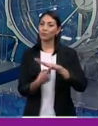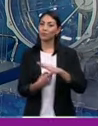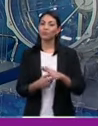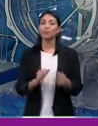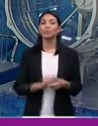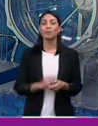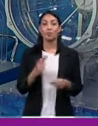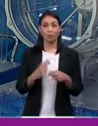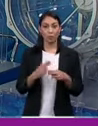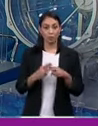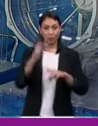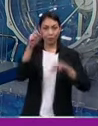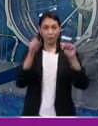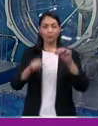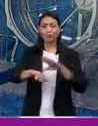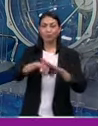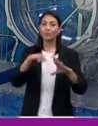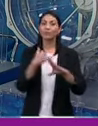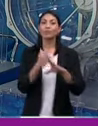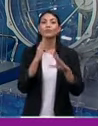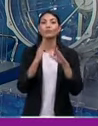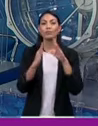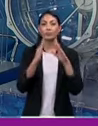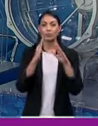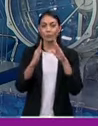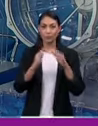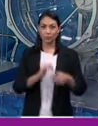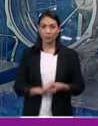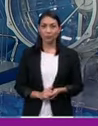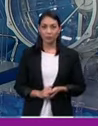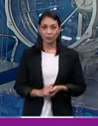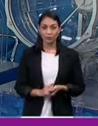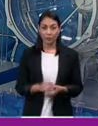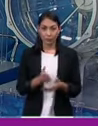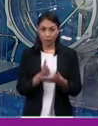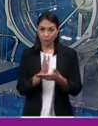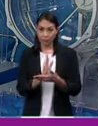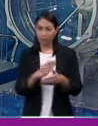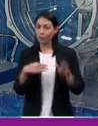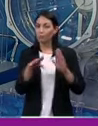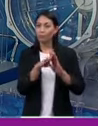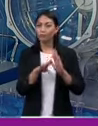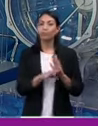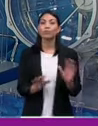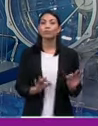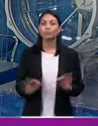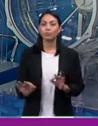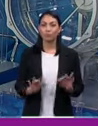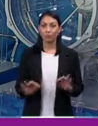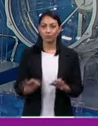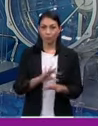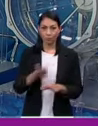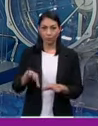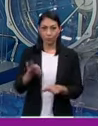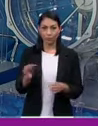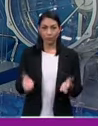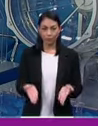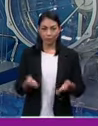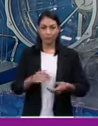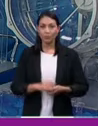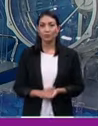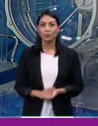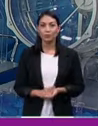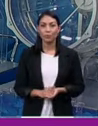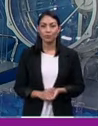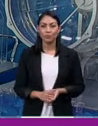da Caixa e da Rede TV, pelo YouTube e pelo Facebook. Para validar todo o processo de preparação e o sorteio dessa